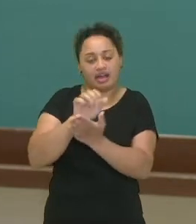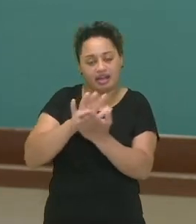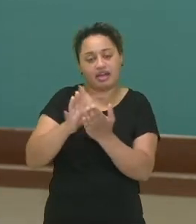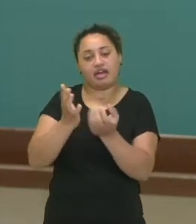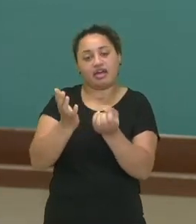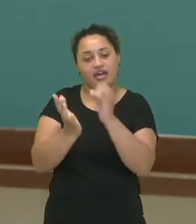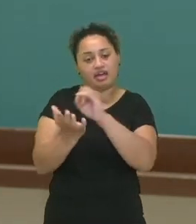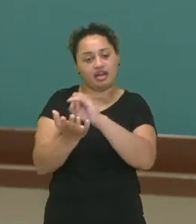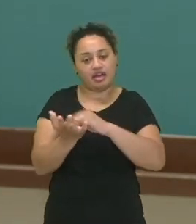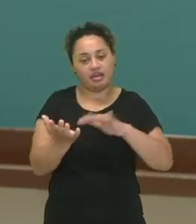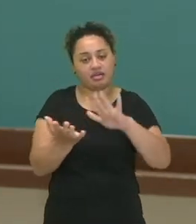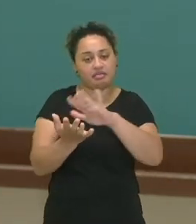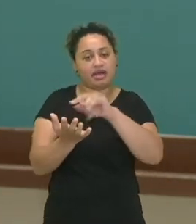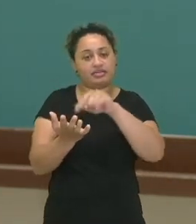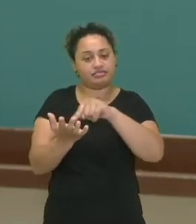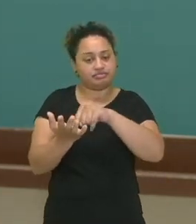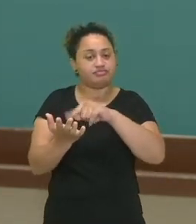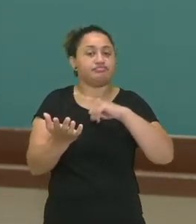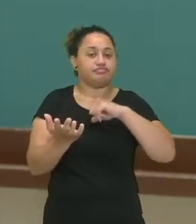vai aparecer na imagem.